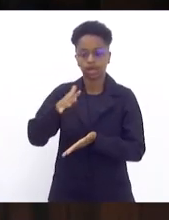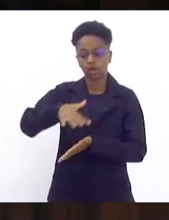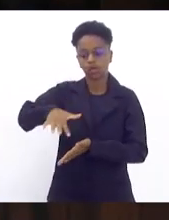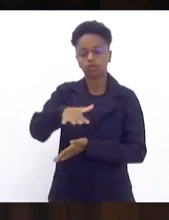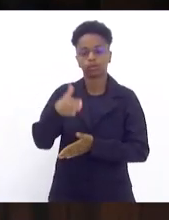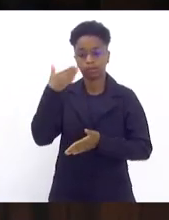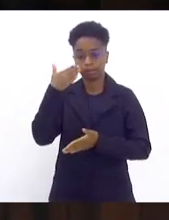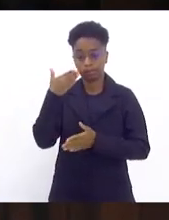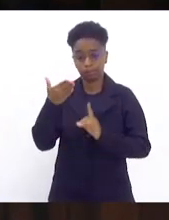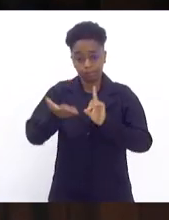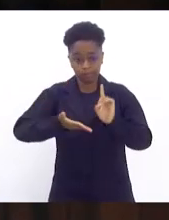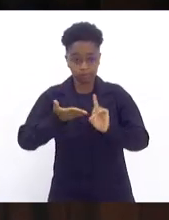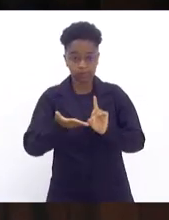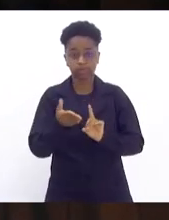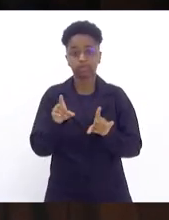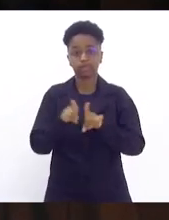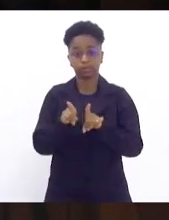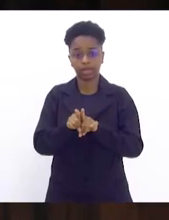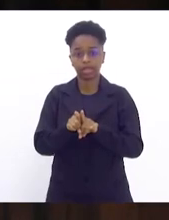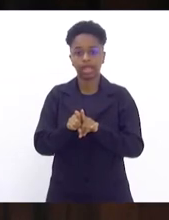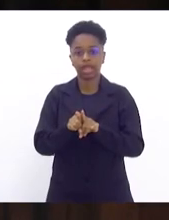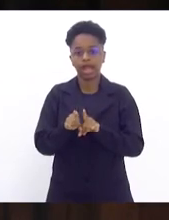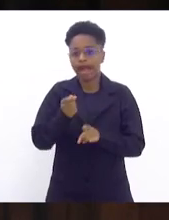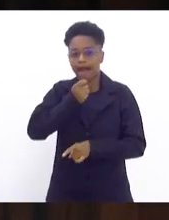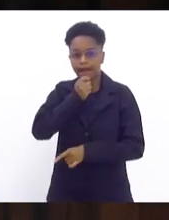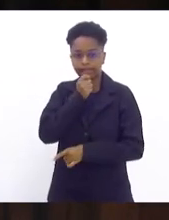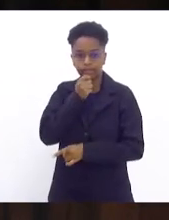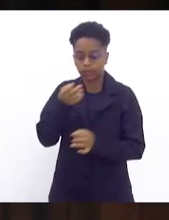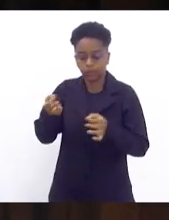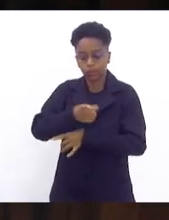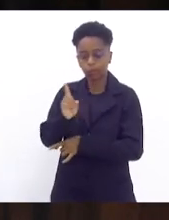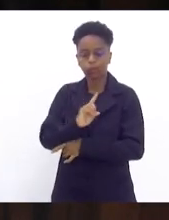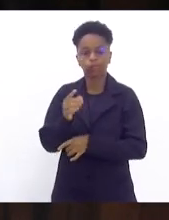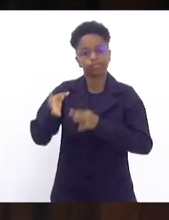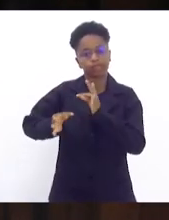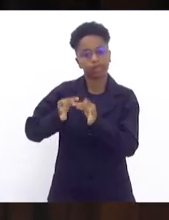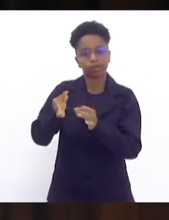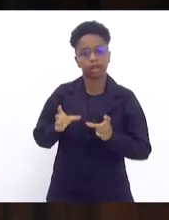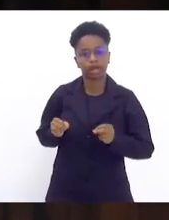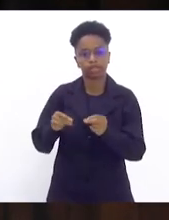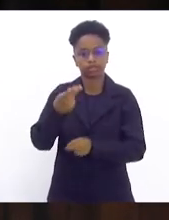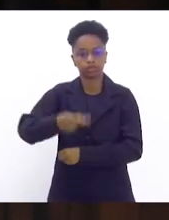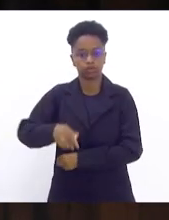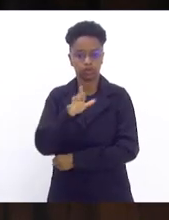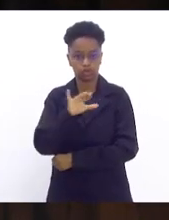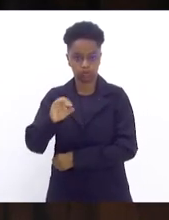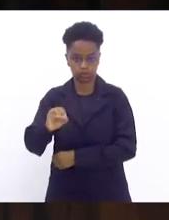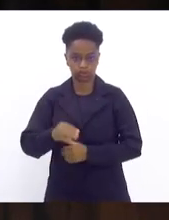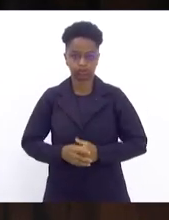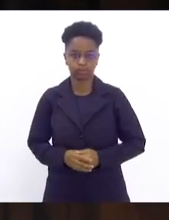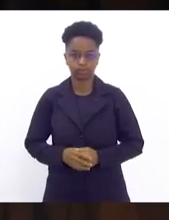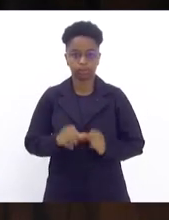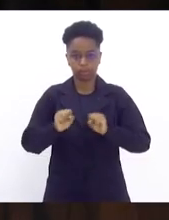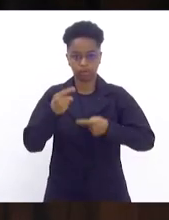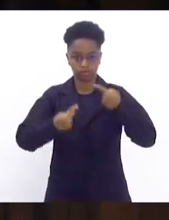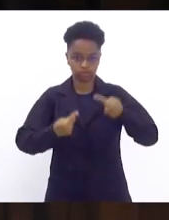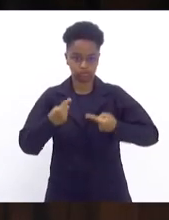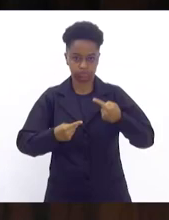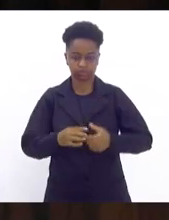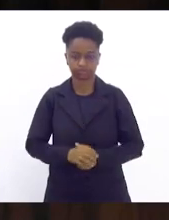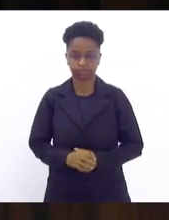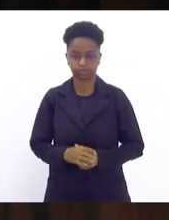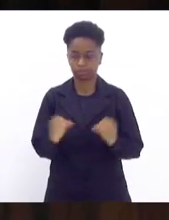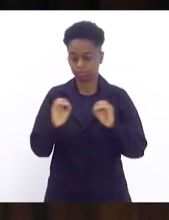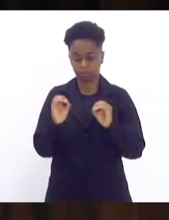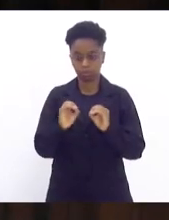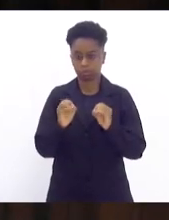idade produtiva que ainda não tenham filhos e submetam um tratamento de câncer no âmbito do Estado do Rio de Janeiro. Em discussão. Não